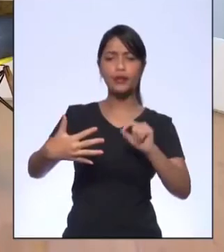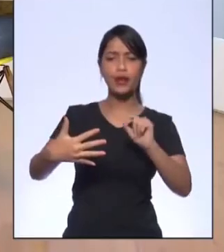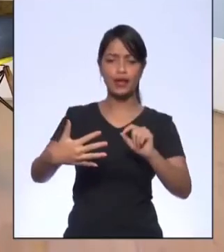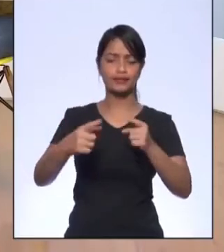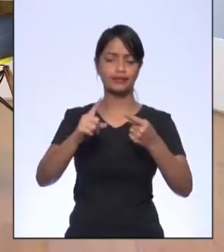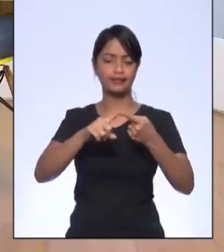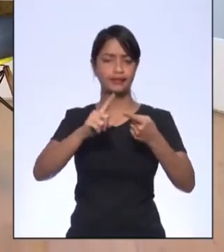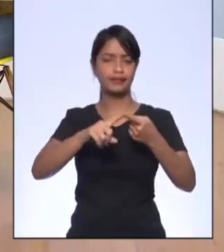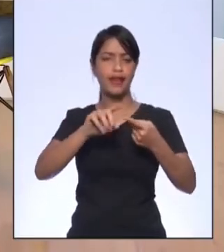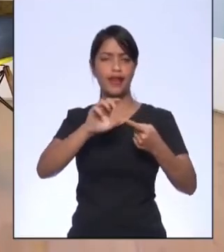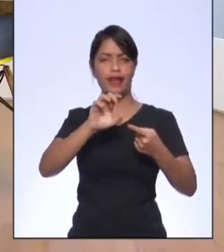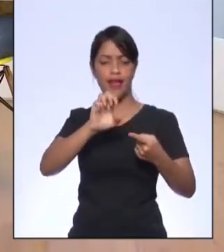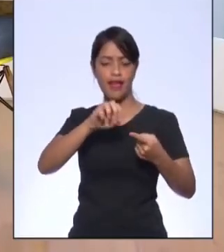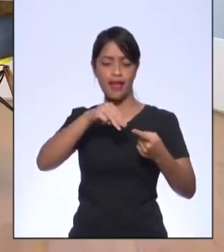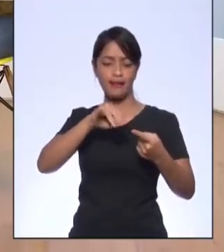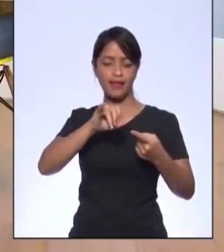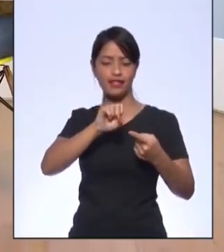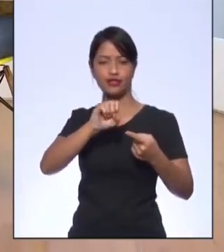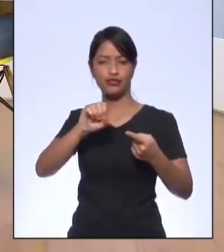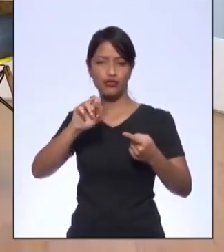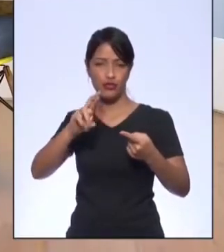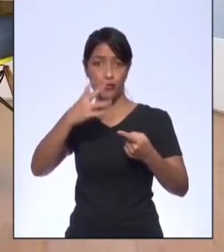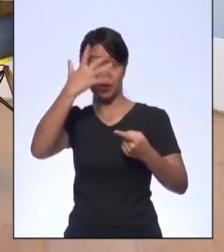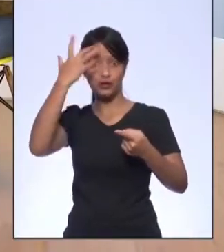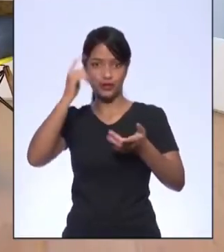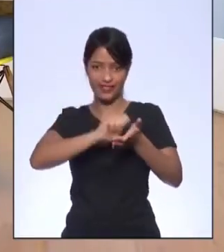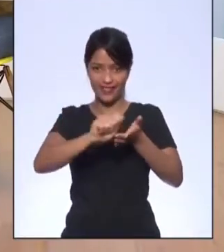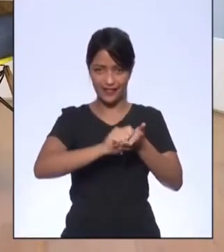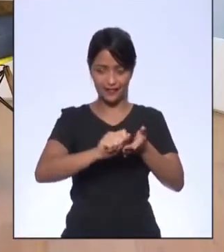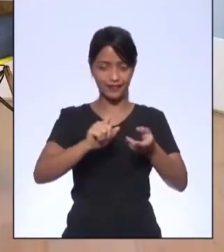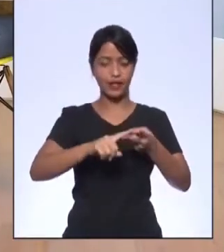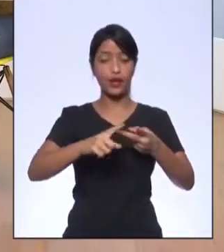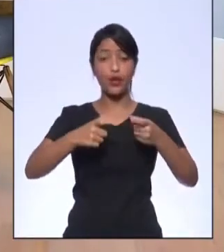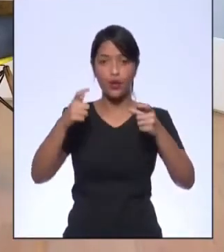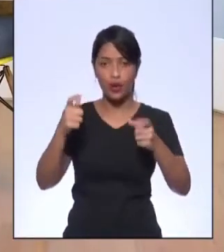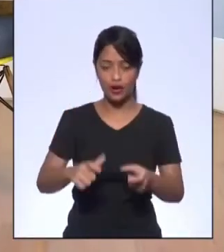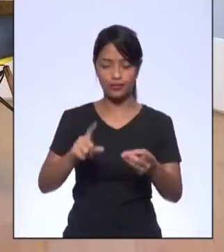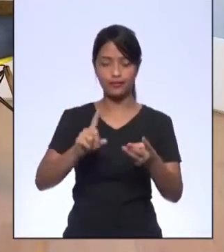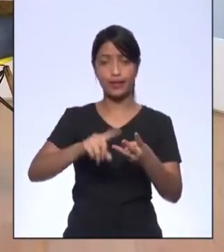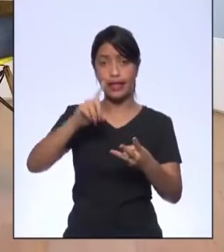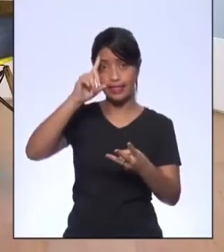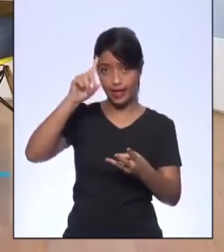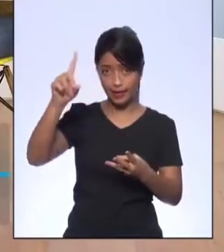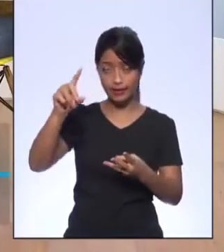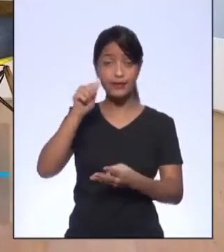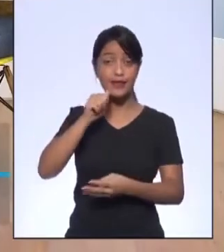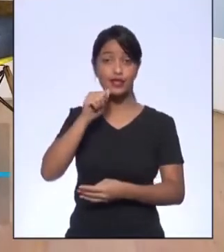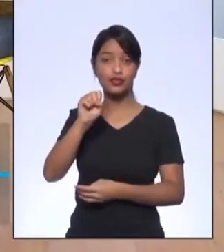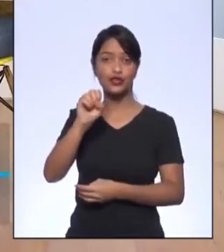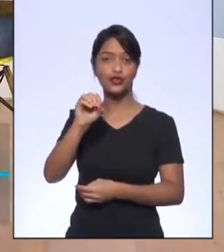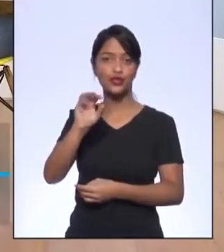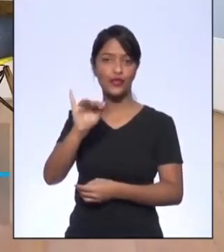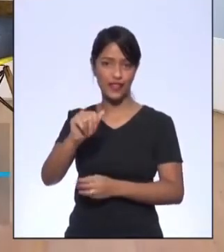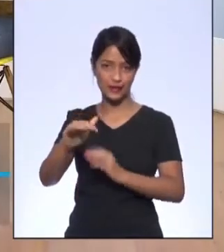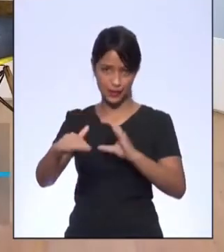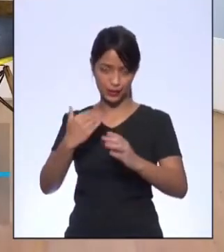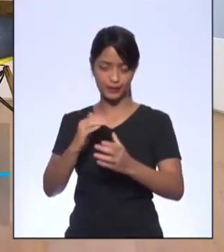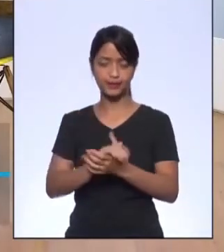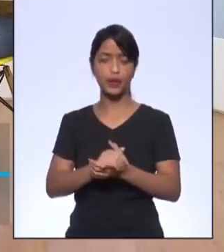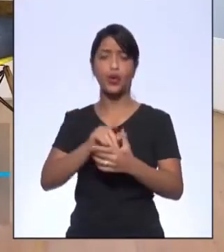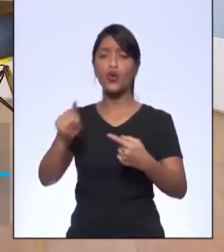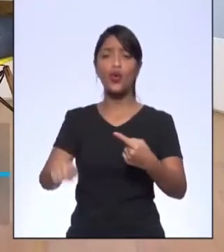emissor, local, data, foi a Sofia, tá, Ok, Sofia? Sofia. A finalidade, a Juliana